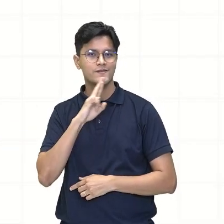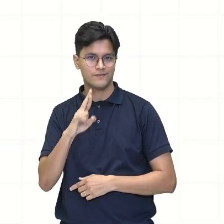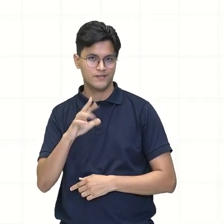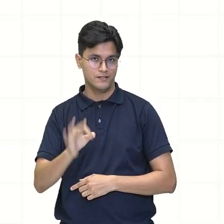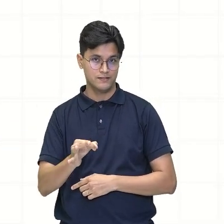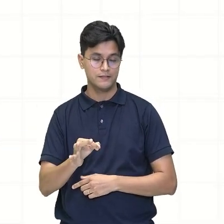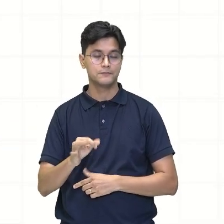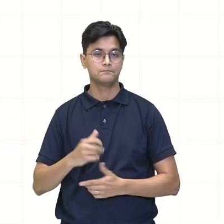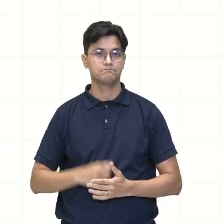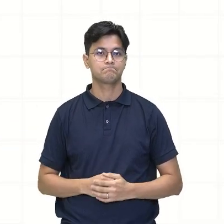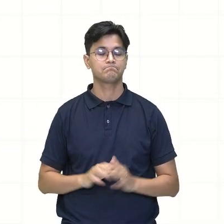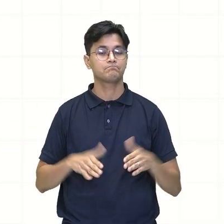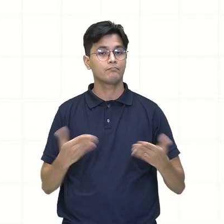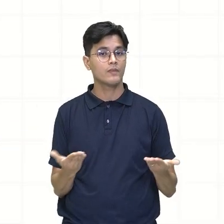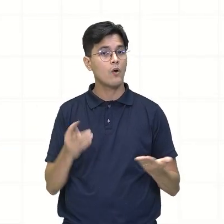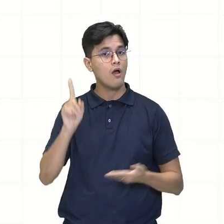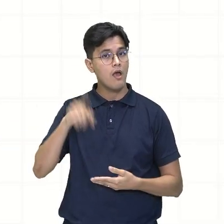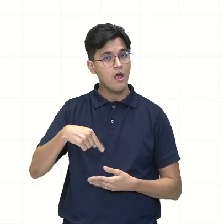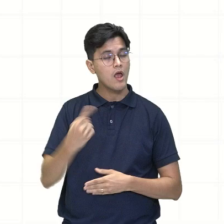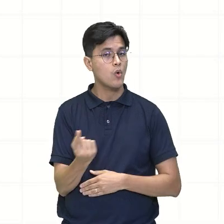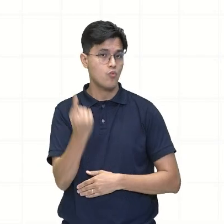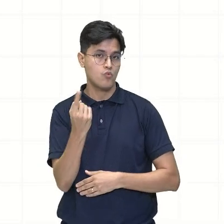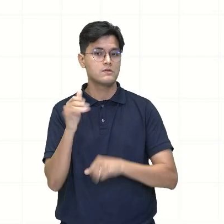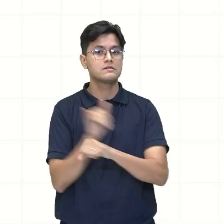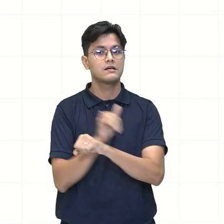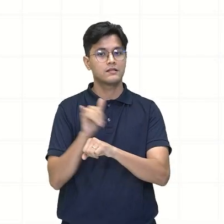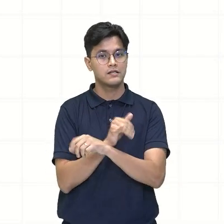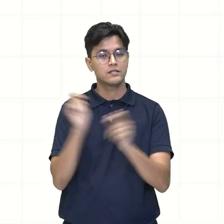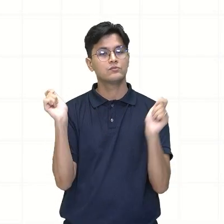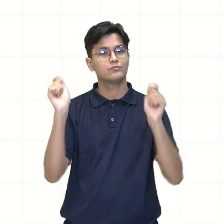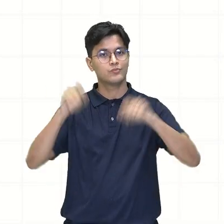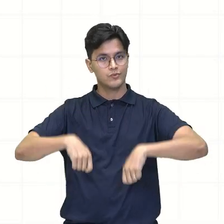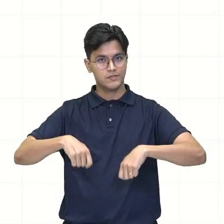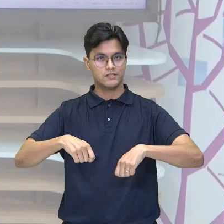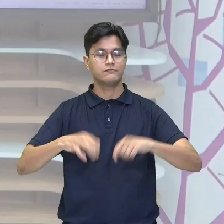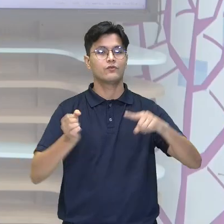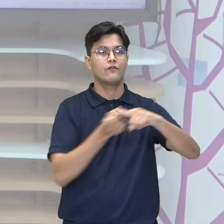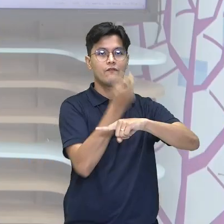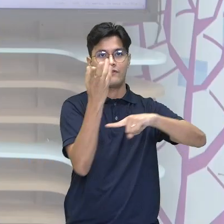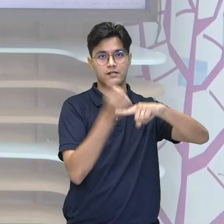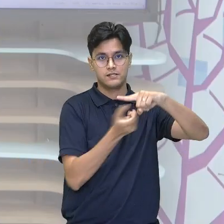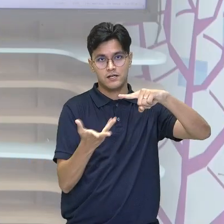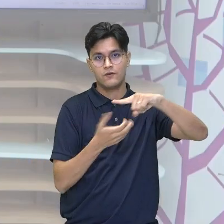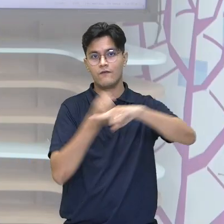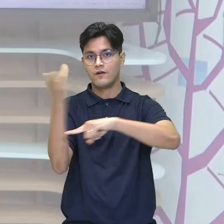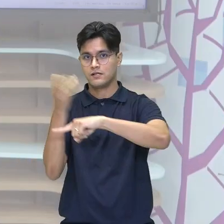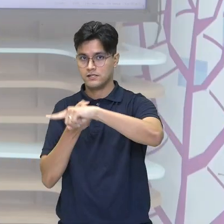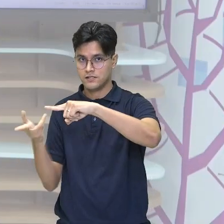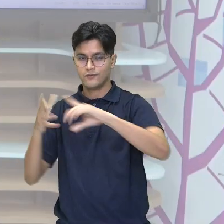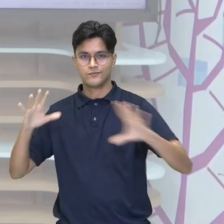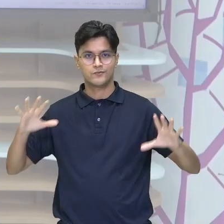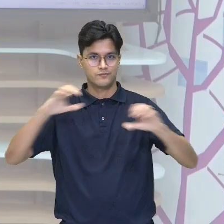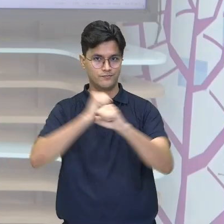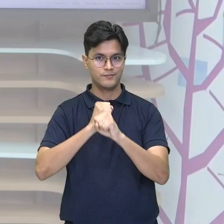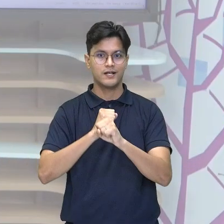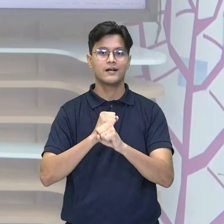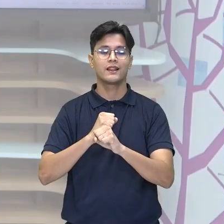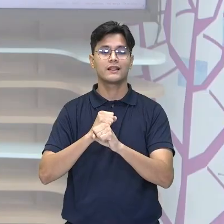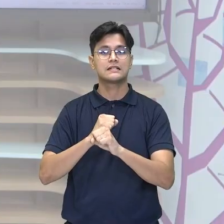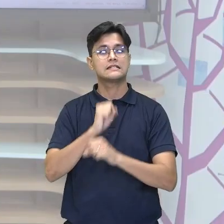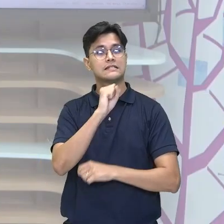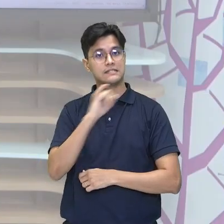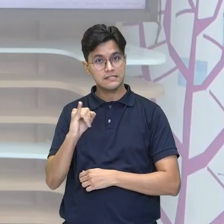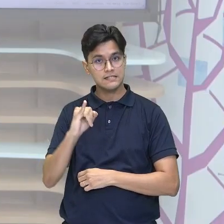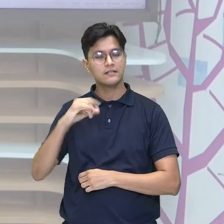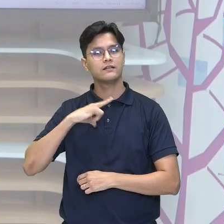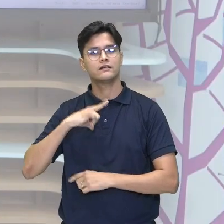uma maneira da gente fazer a adição aí entre duas frações que têm os